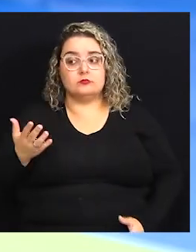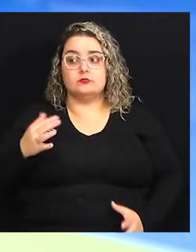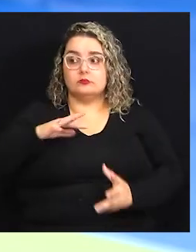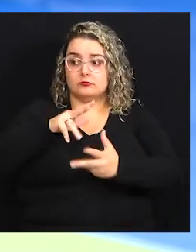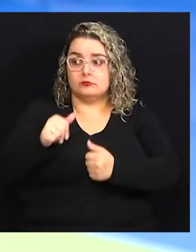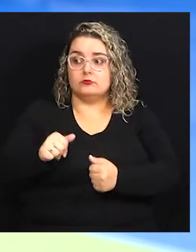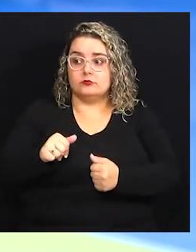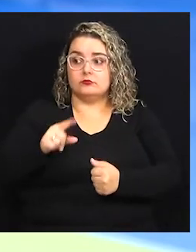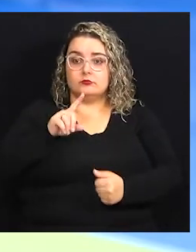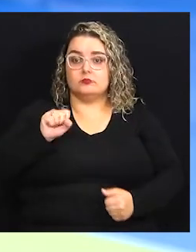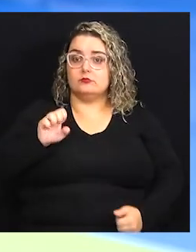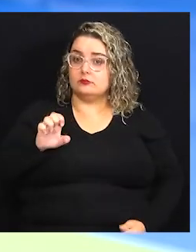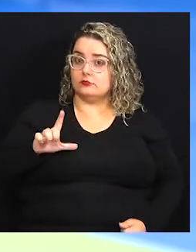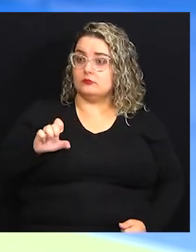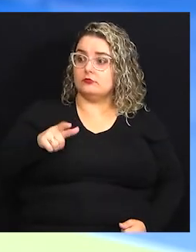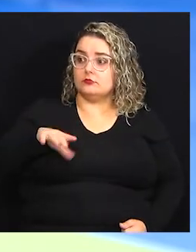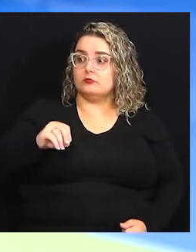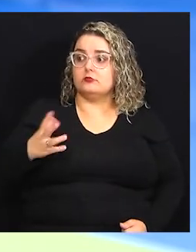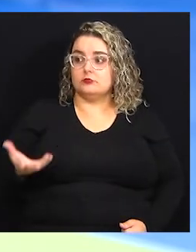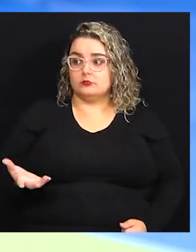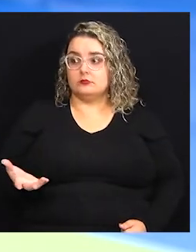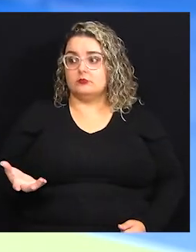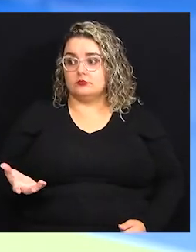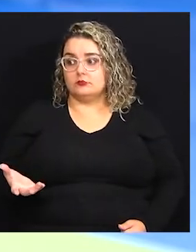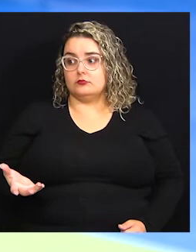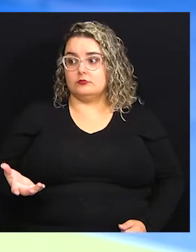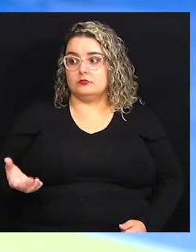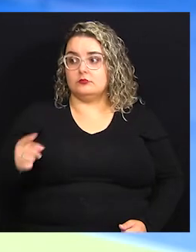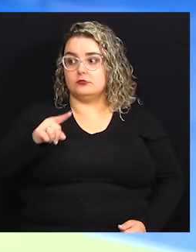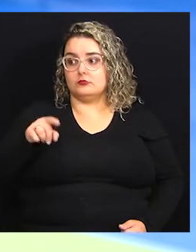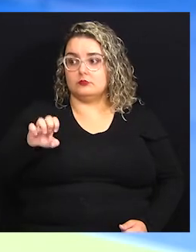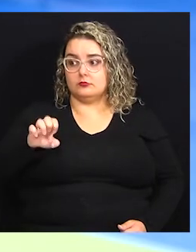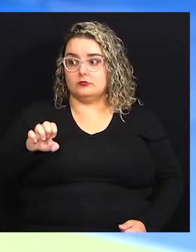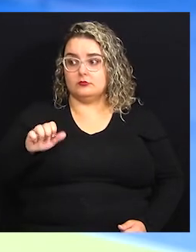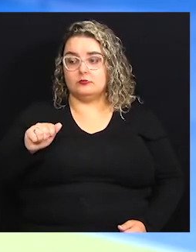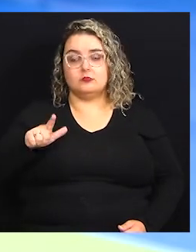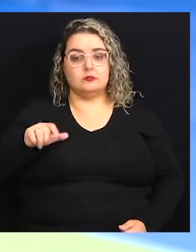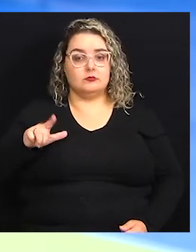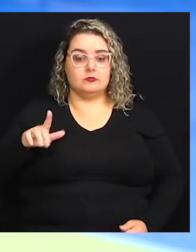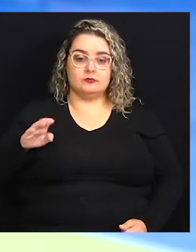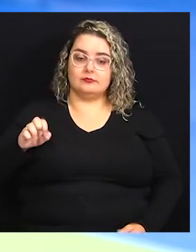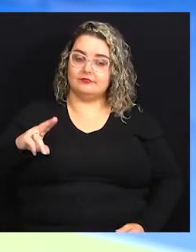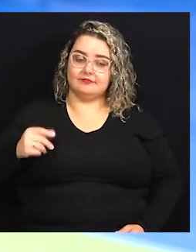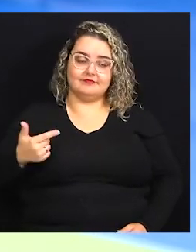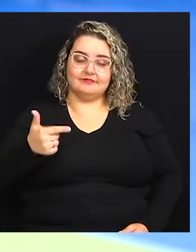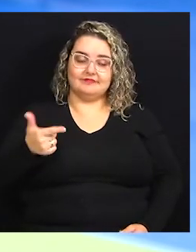falo mundial, é mundial de clubes, não de seleções. Senão eu já estaria derrubando o Zé Roberto, não vou ter mais nem idade para isso.